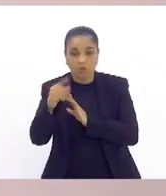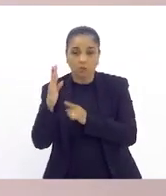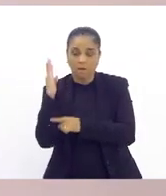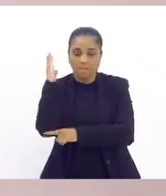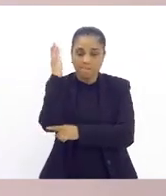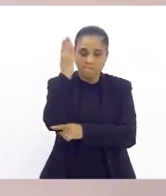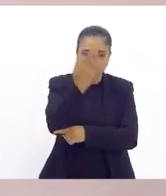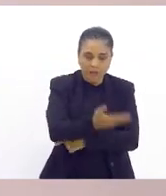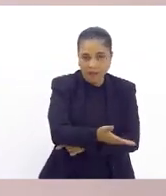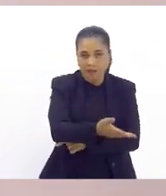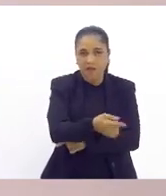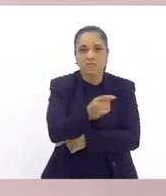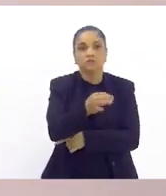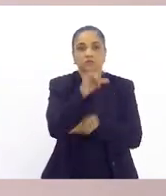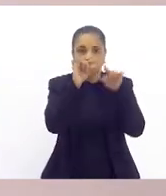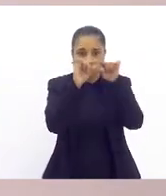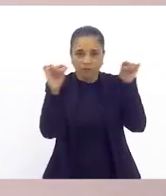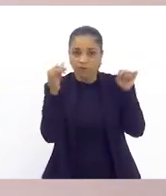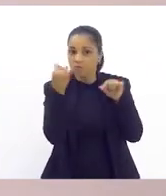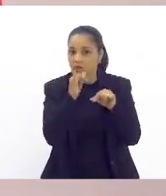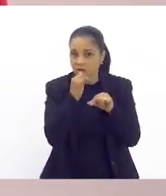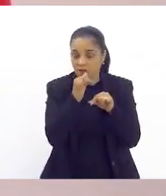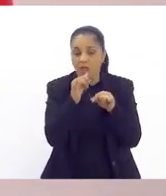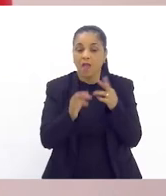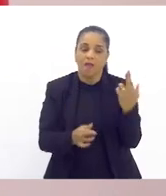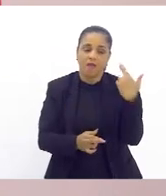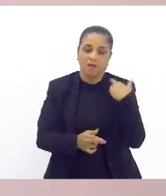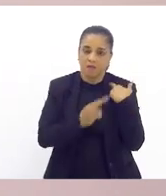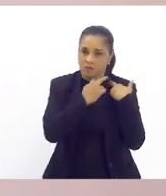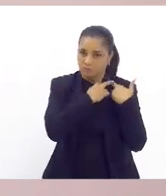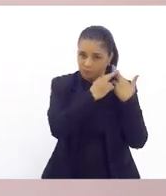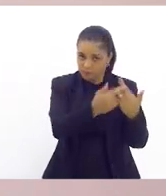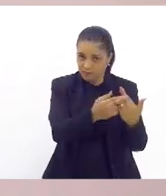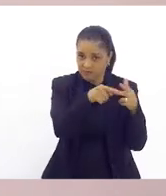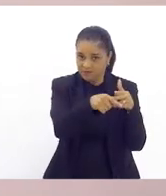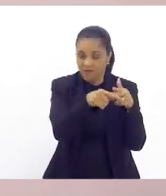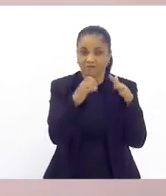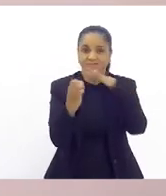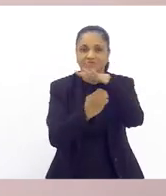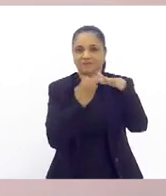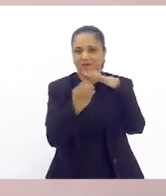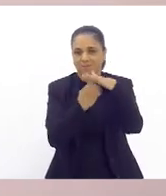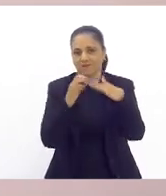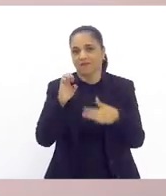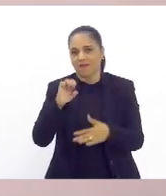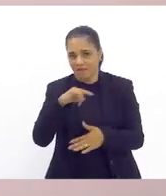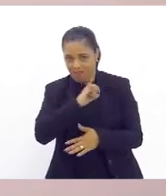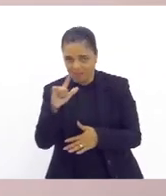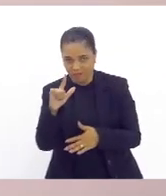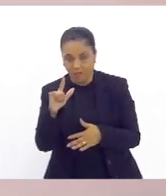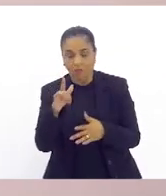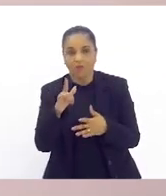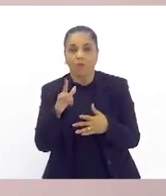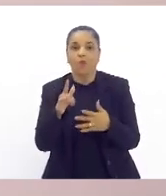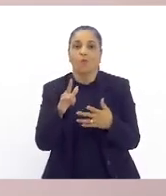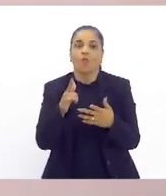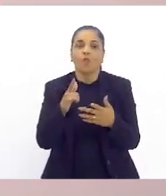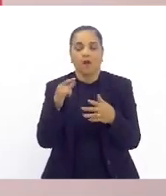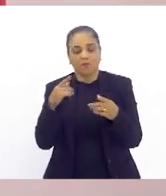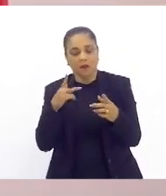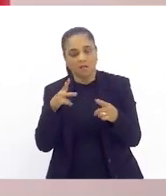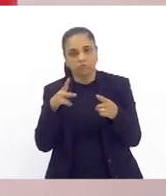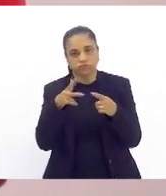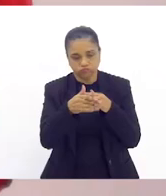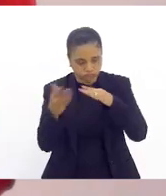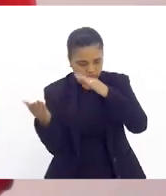porquestões de segurança obviamente passa a ser uma responsabilidade da concessionária ou efetuar a